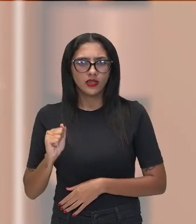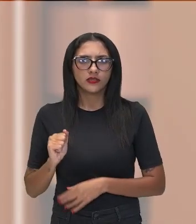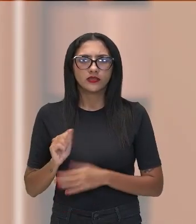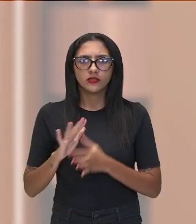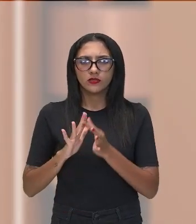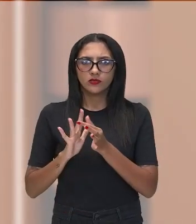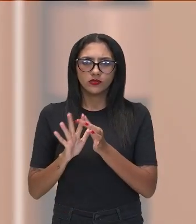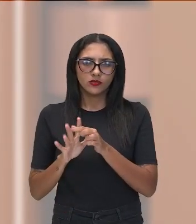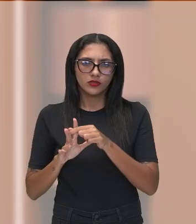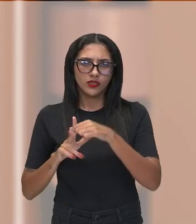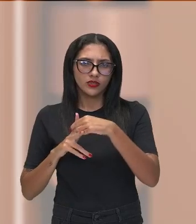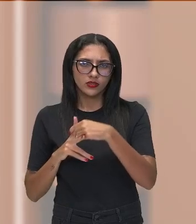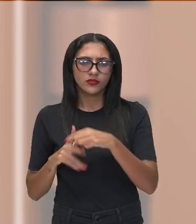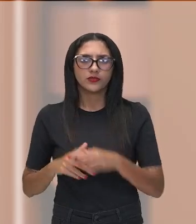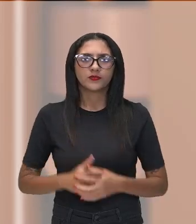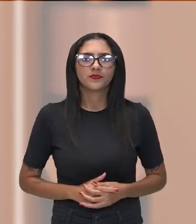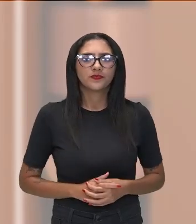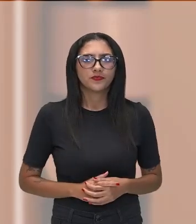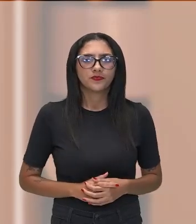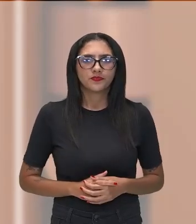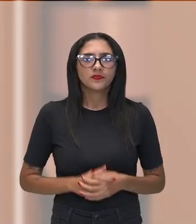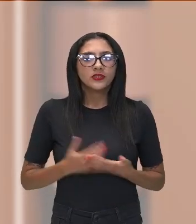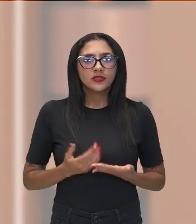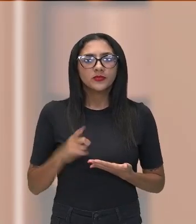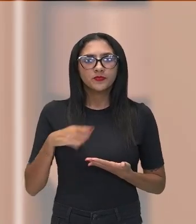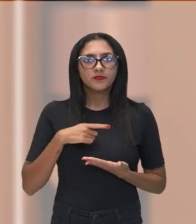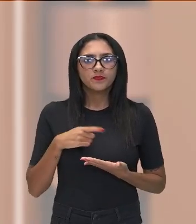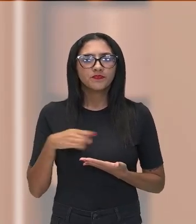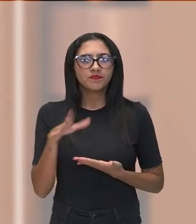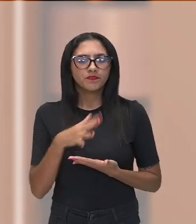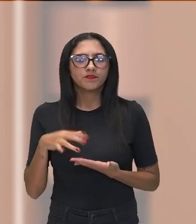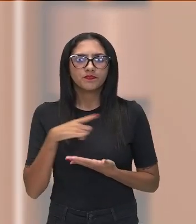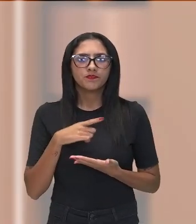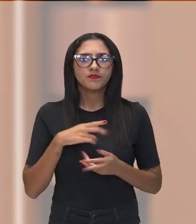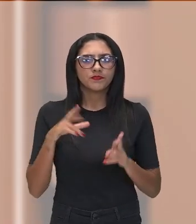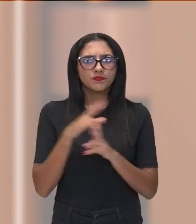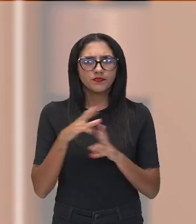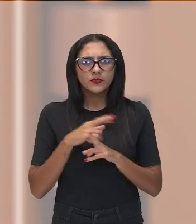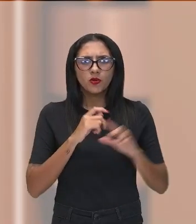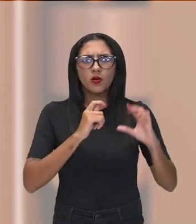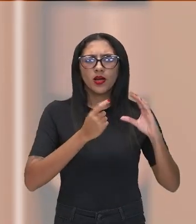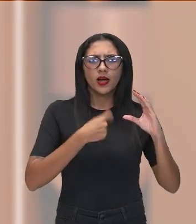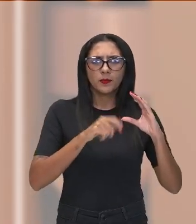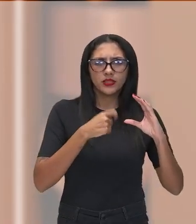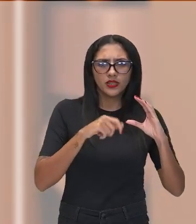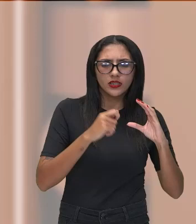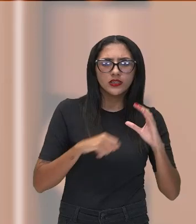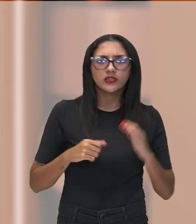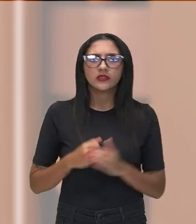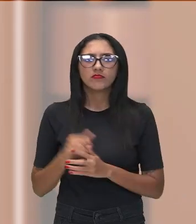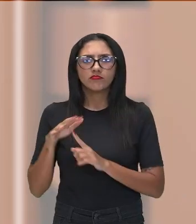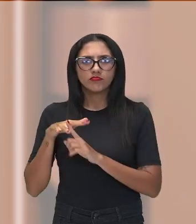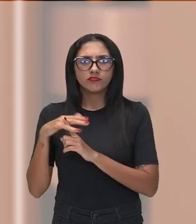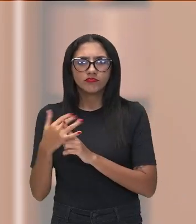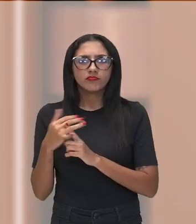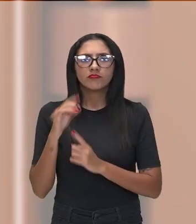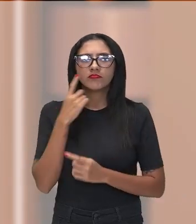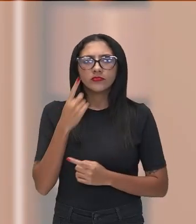Então, dentro da geopolítica, né, no campo de conhecimento da geopolítica, nós temos também as